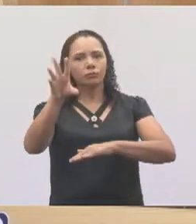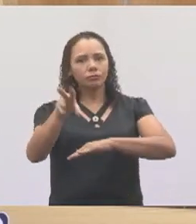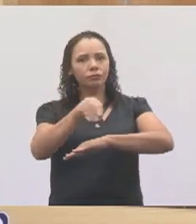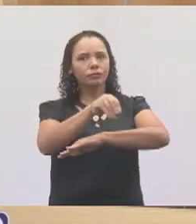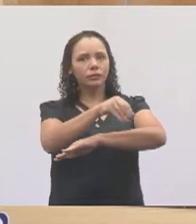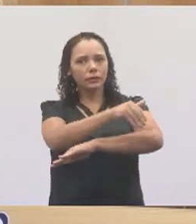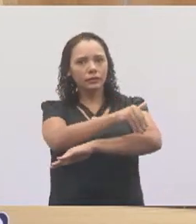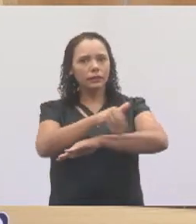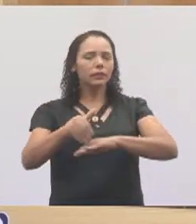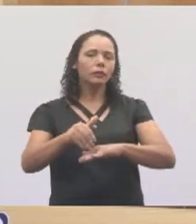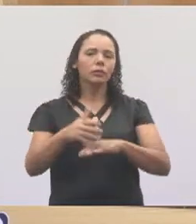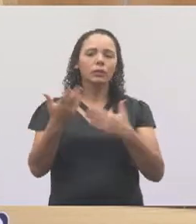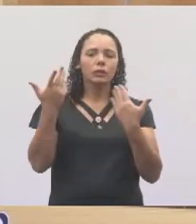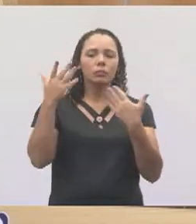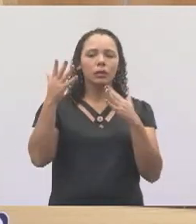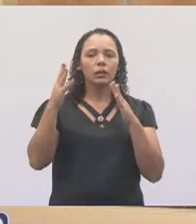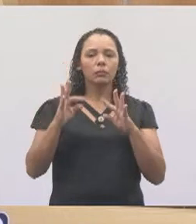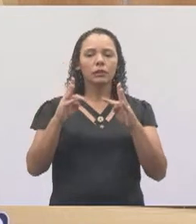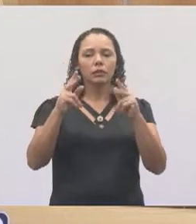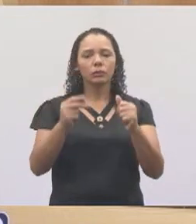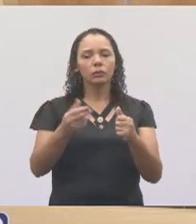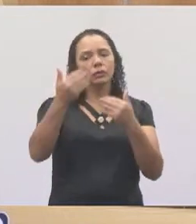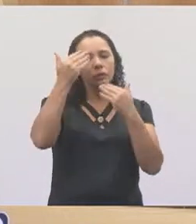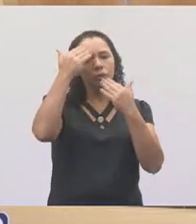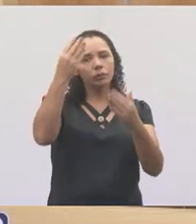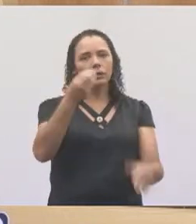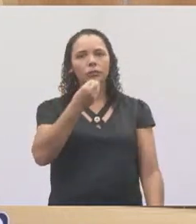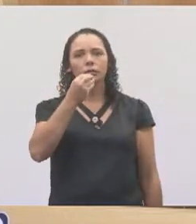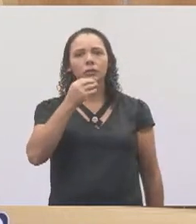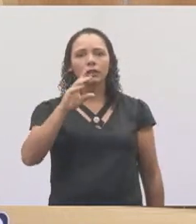muito obrigado mais uma vez pela oportunidade, que Deus nos abençoe.